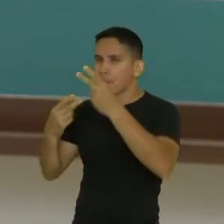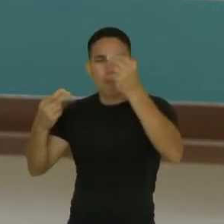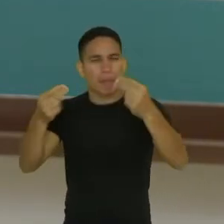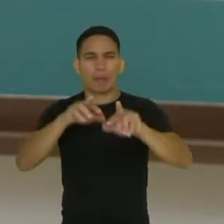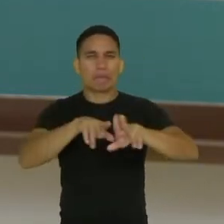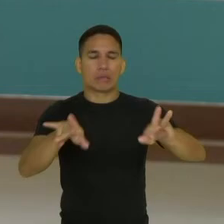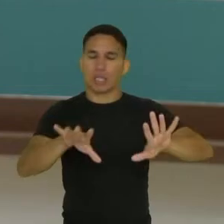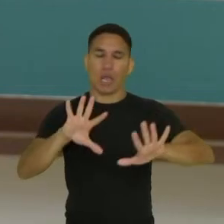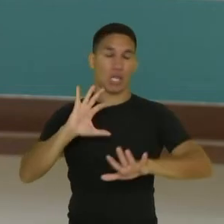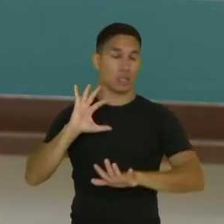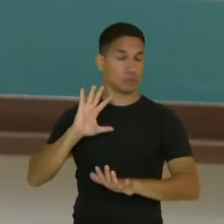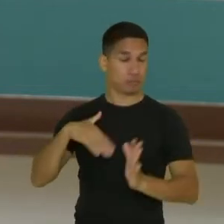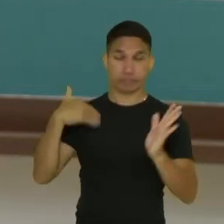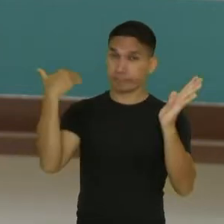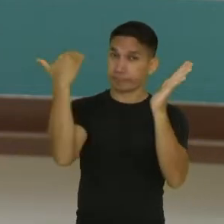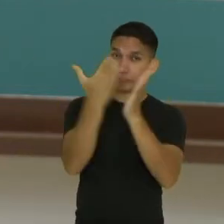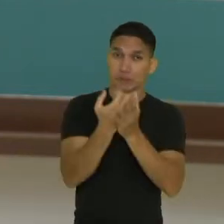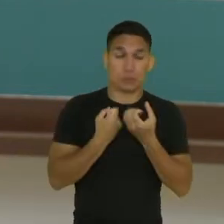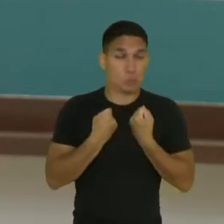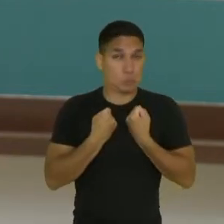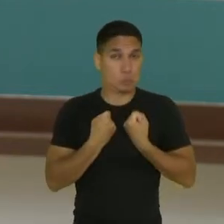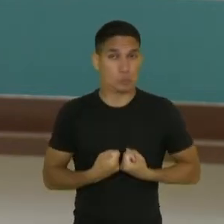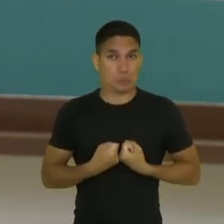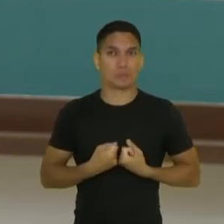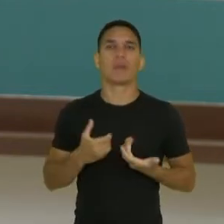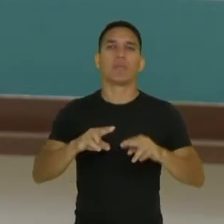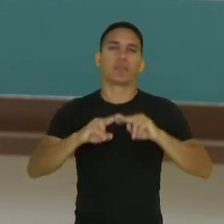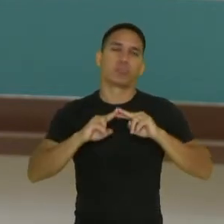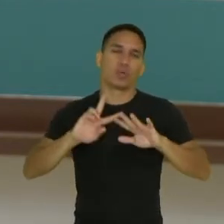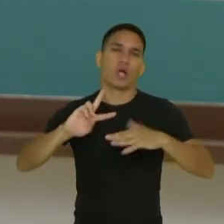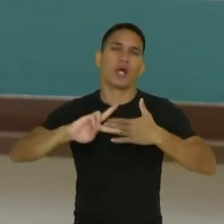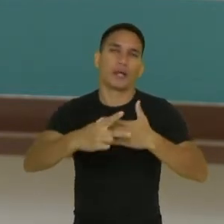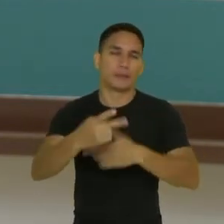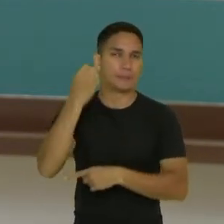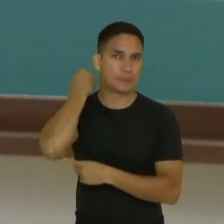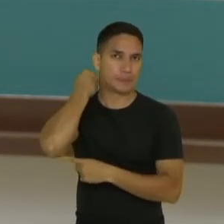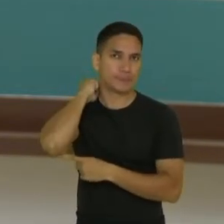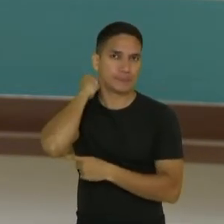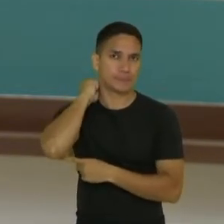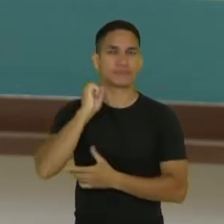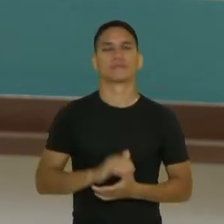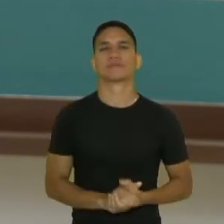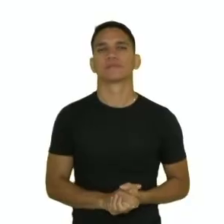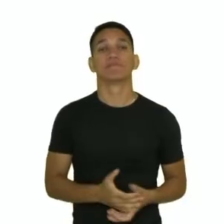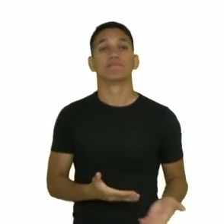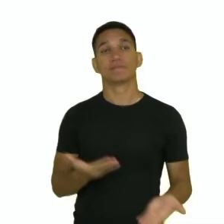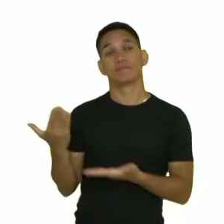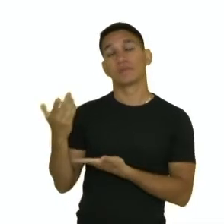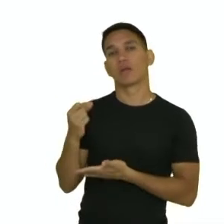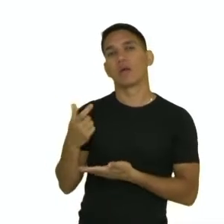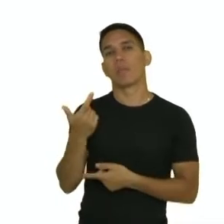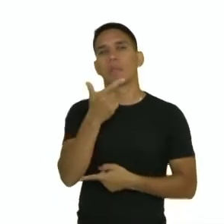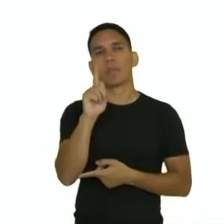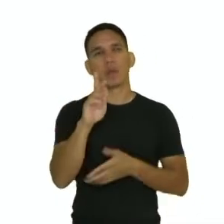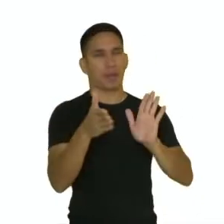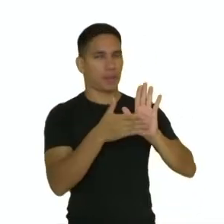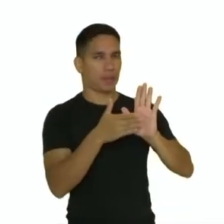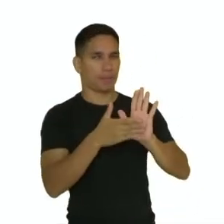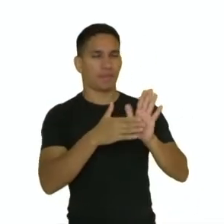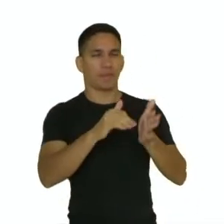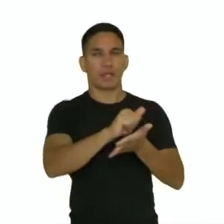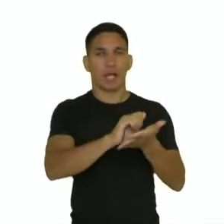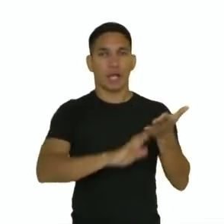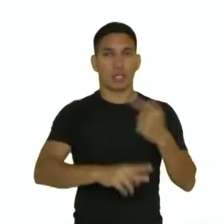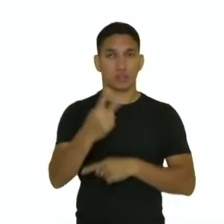sobrecarregando. Então acaba gerando um estresse, né, conforme a gente viu. Ok? Então vejam, para a nossa segunda atividade a gente trouxe